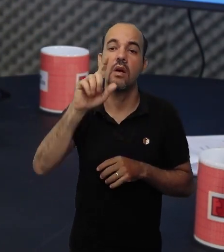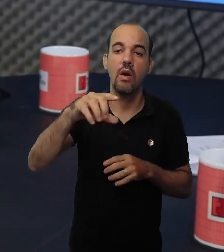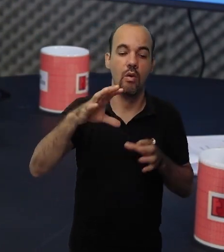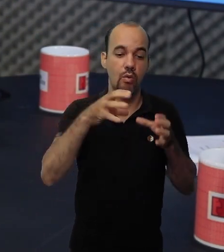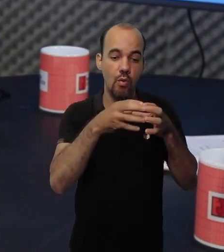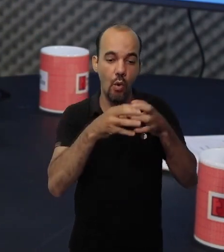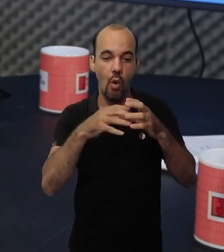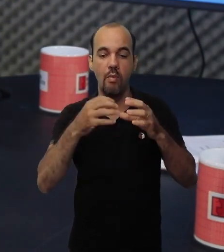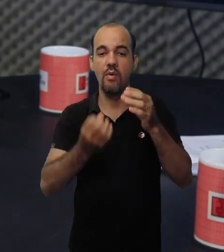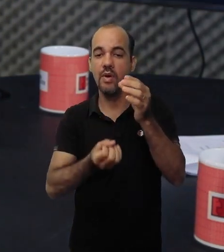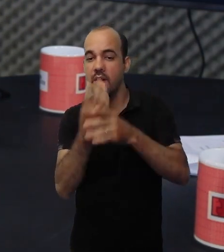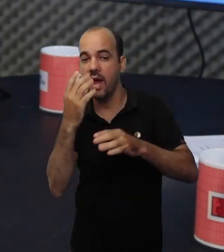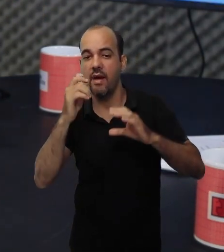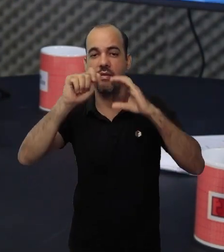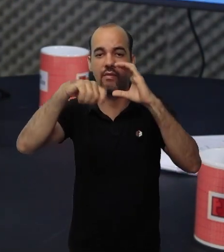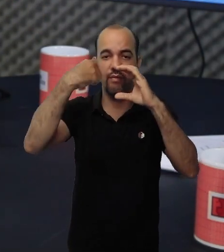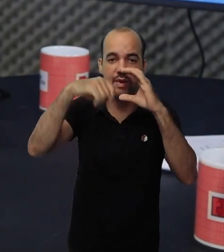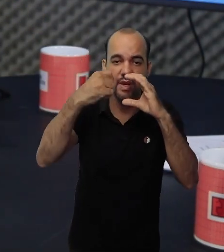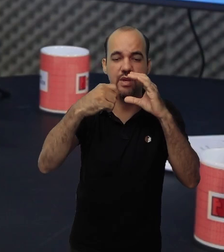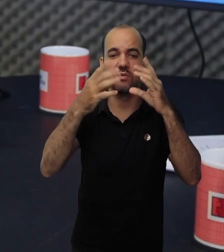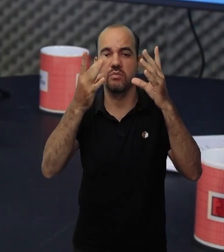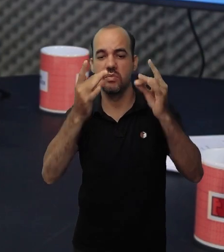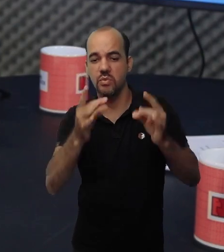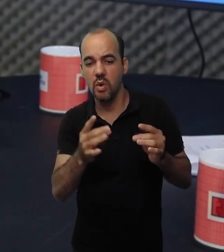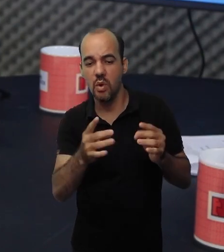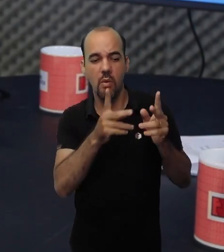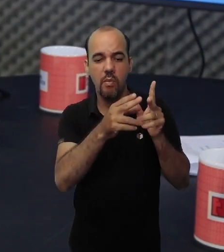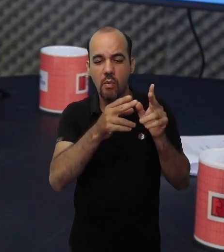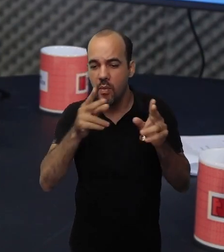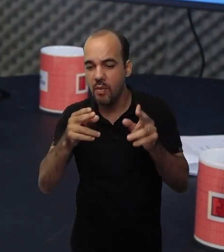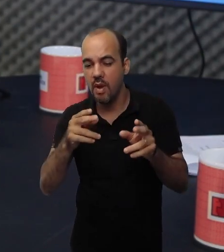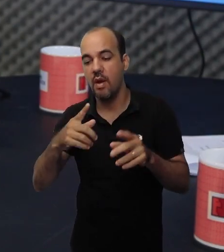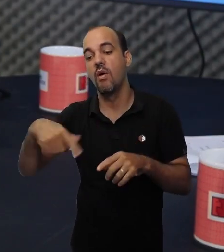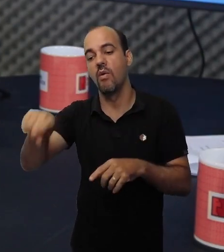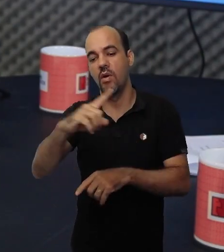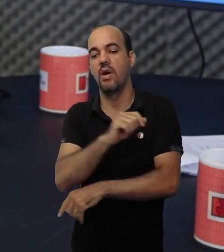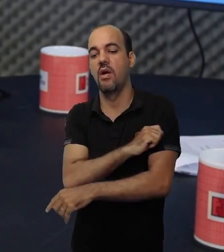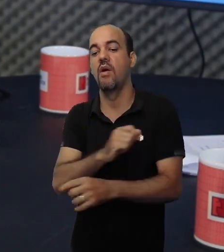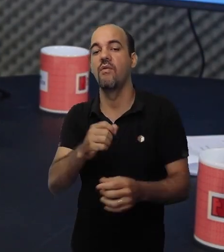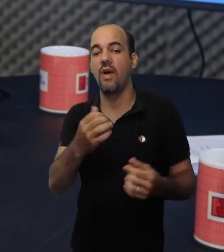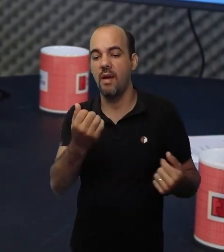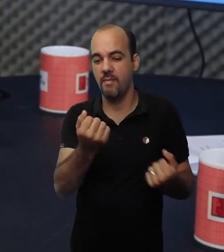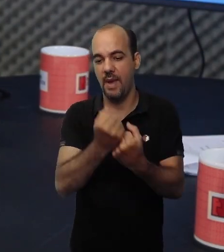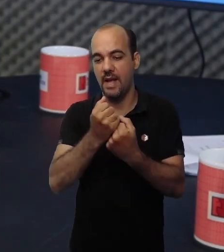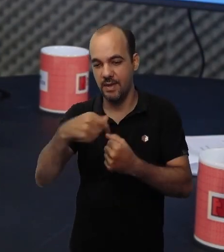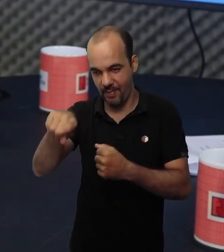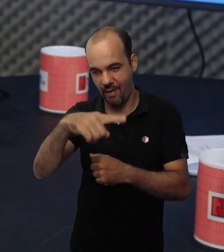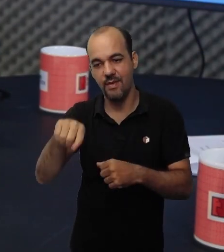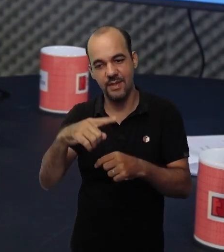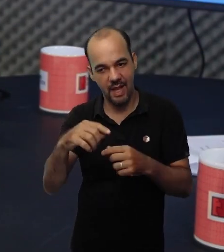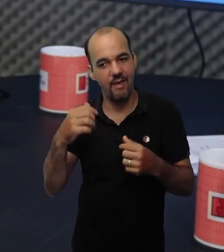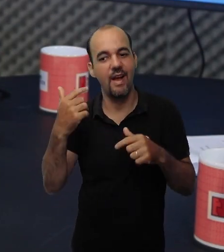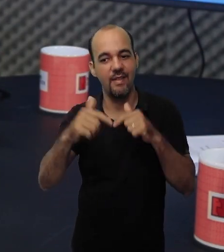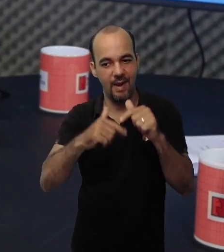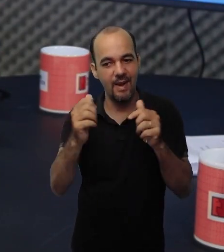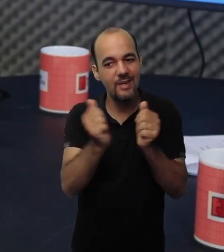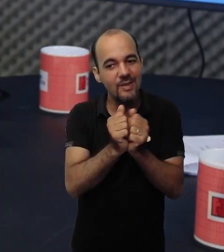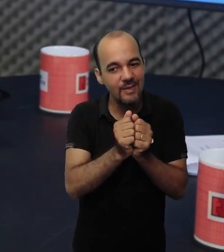a projetos da nossa regional, vocês vão participar. Esses meninos hoje fazem